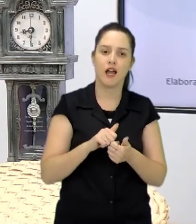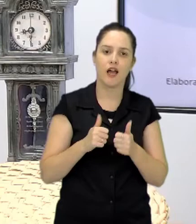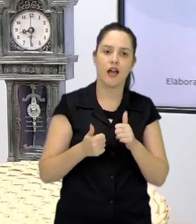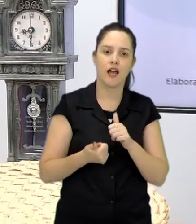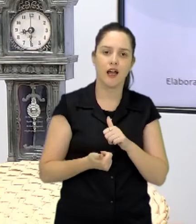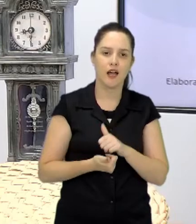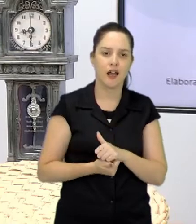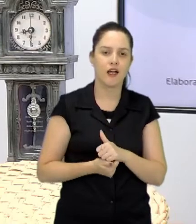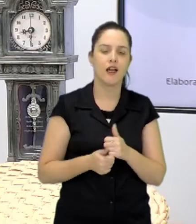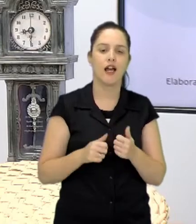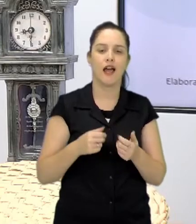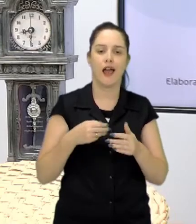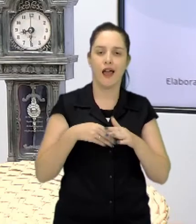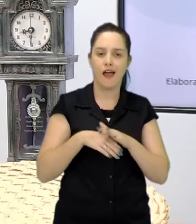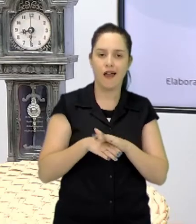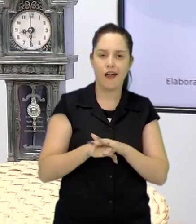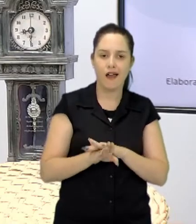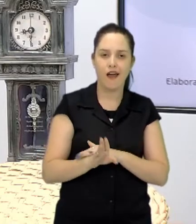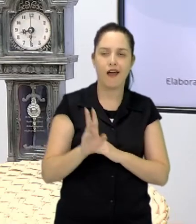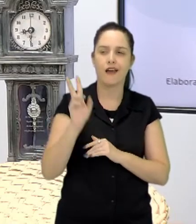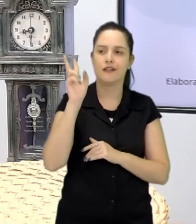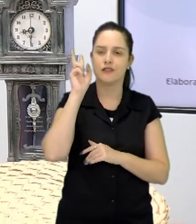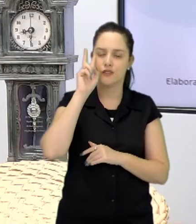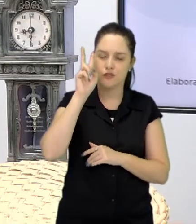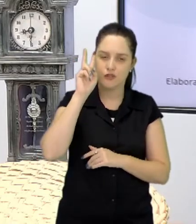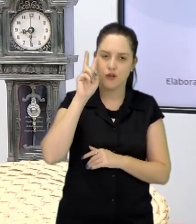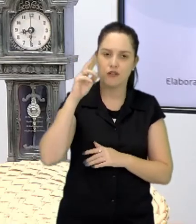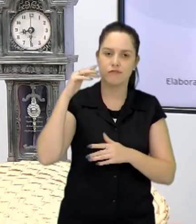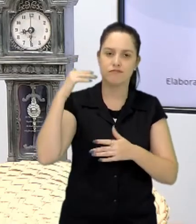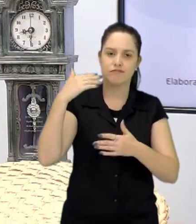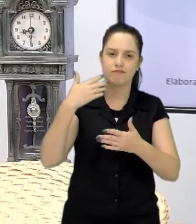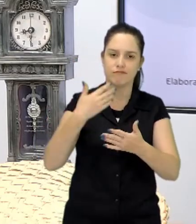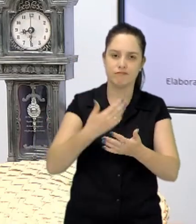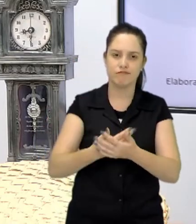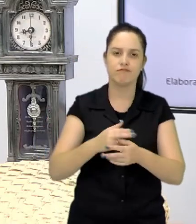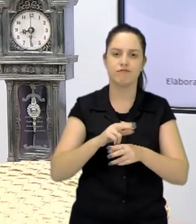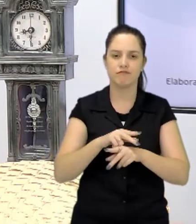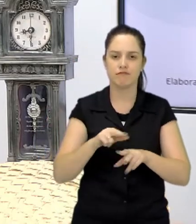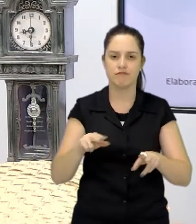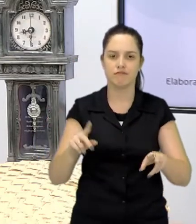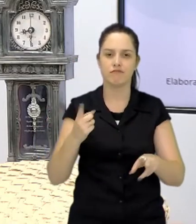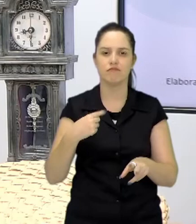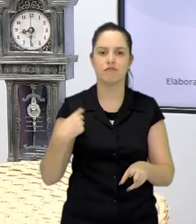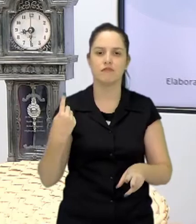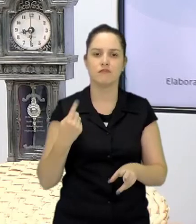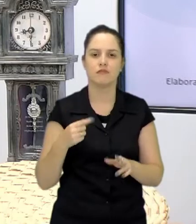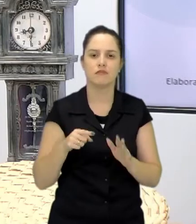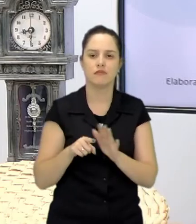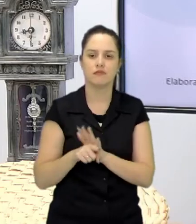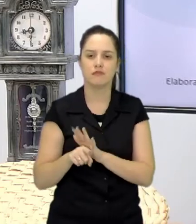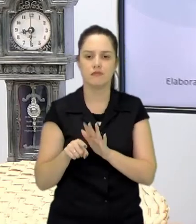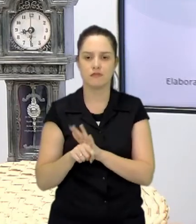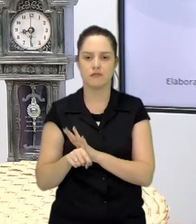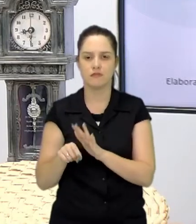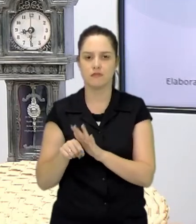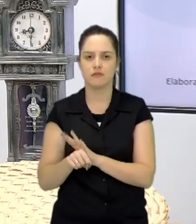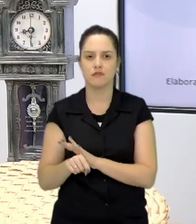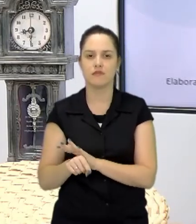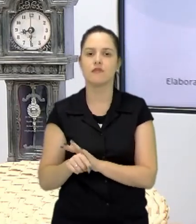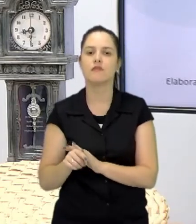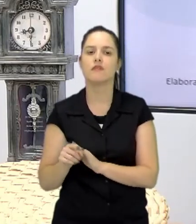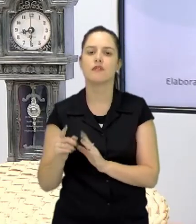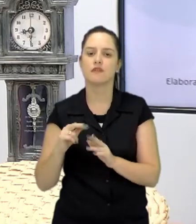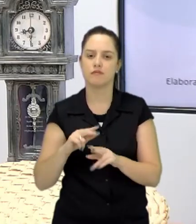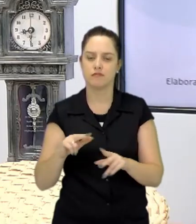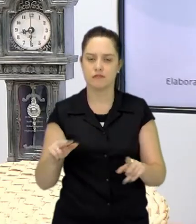costumes, hábitos, histórias que foram contadas, religiosidade. Então aí que nós temos no Brasil essa questão de identidade. Cada um vai se identificar com a